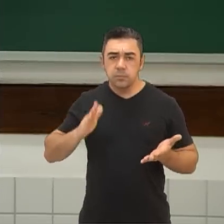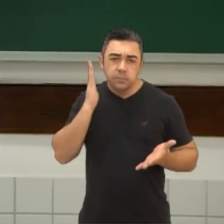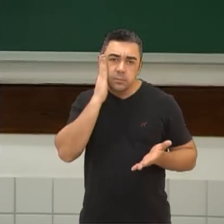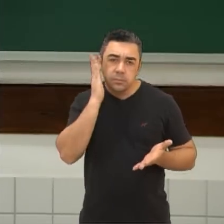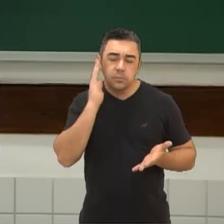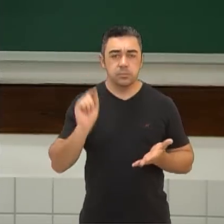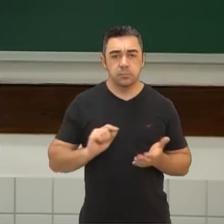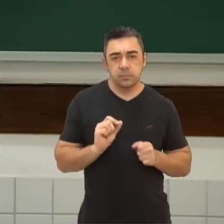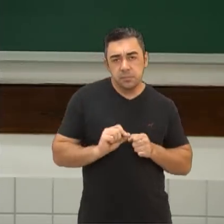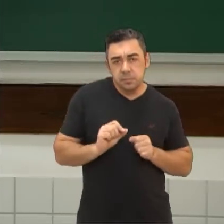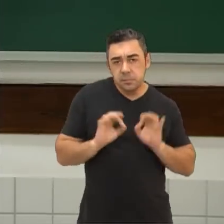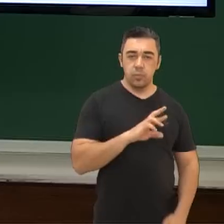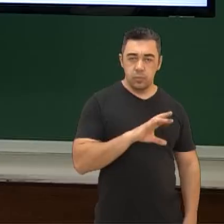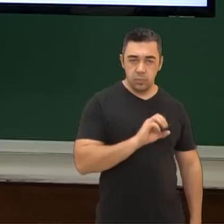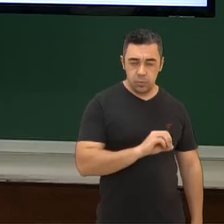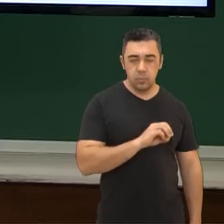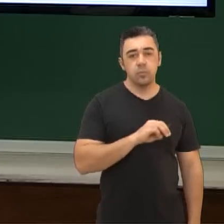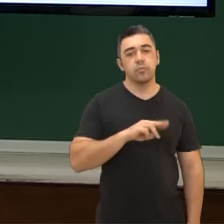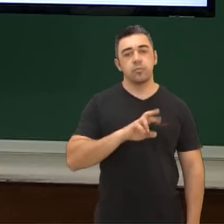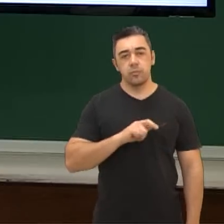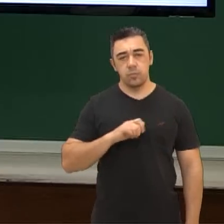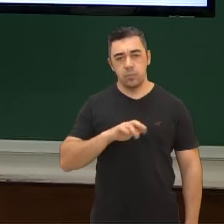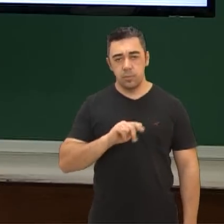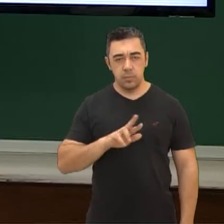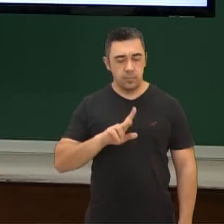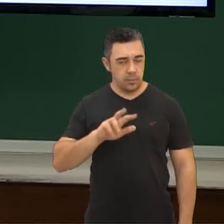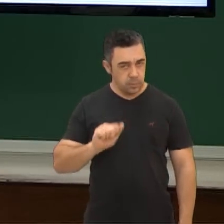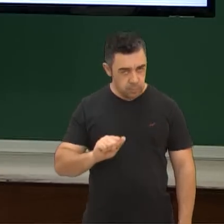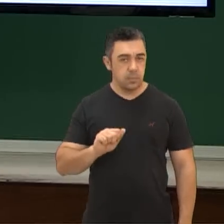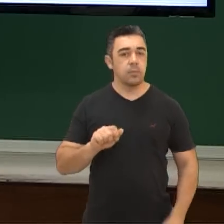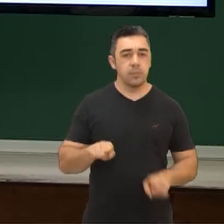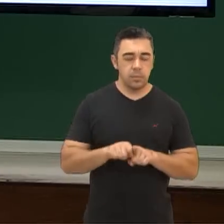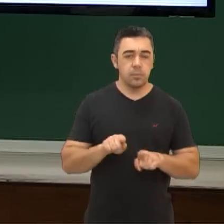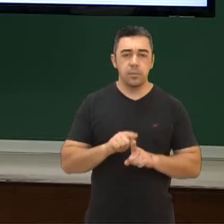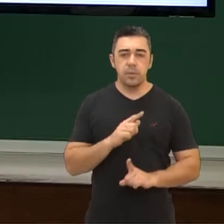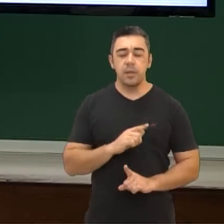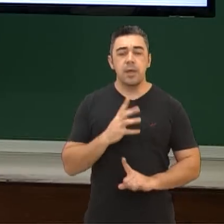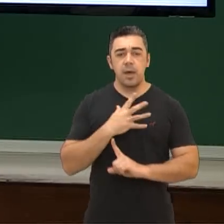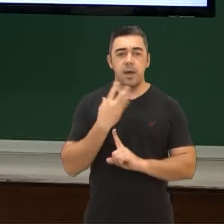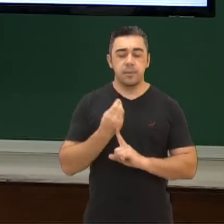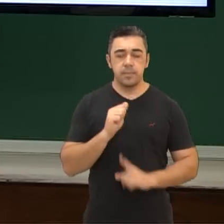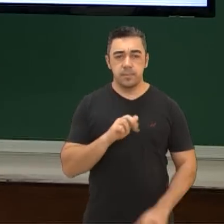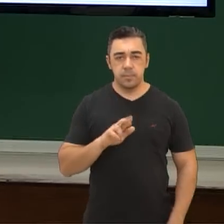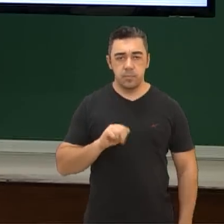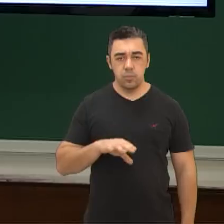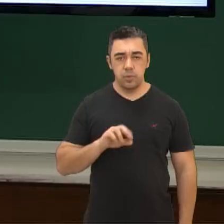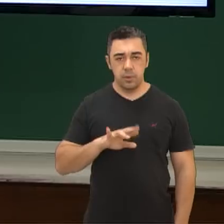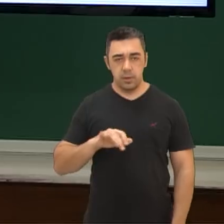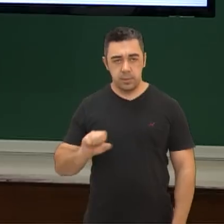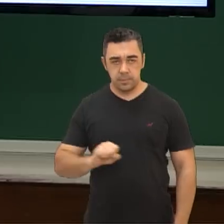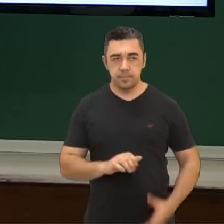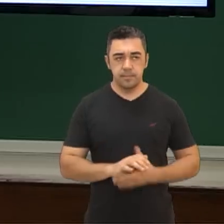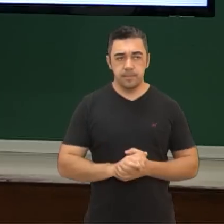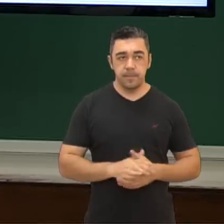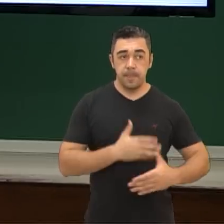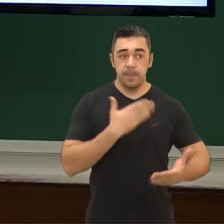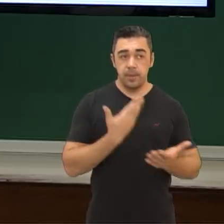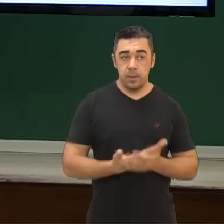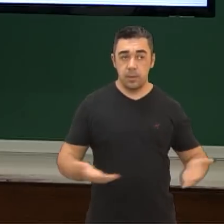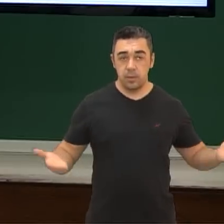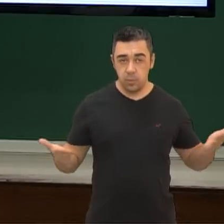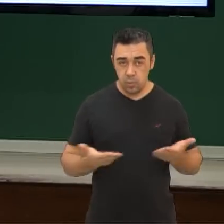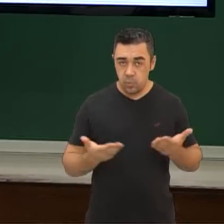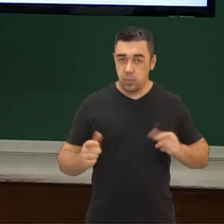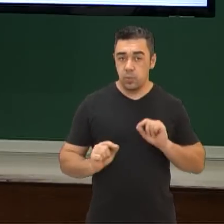quem fez, ter todo o controle de presença e tudo mais. Então, na aula